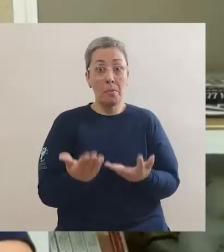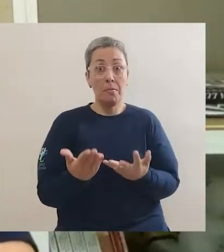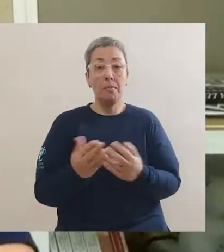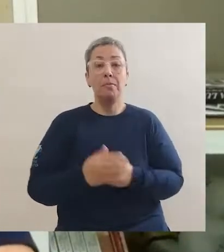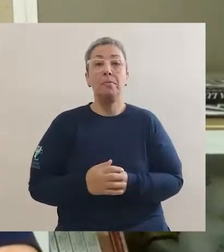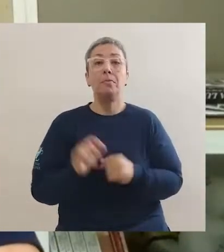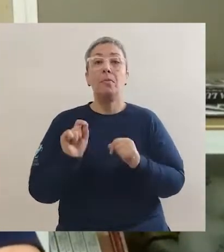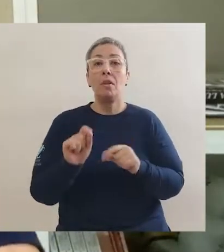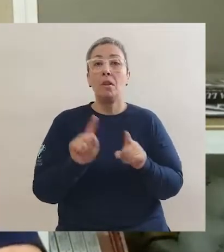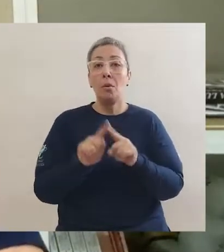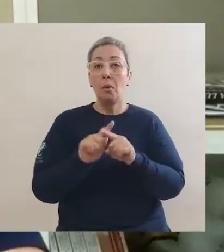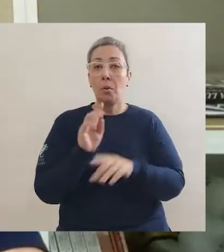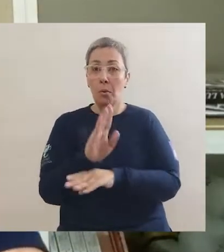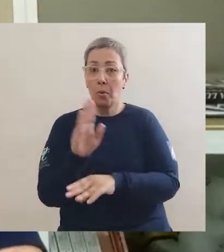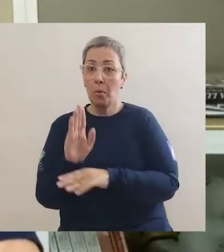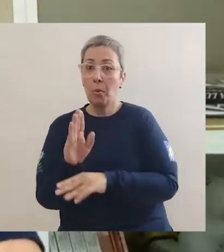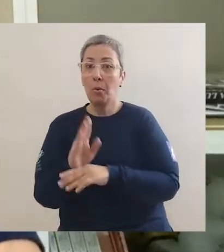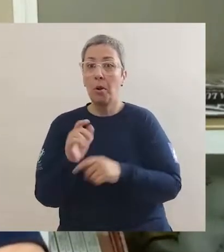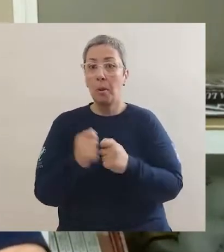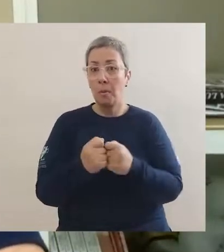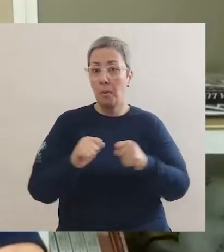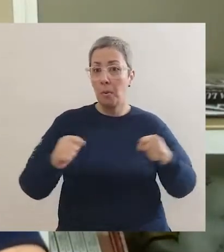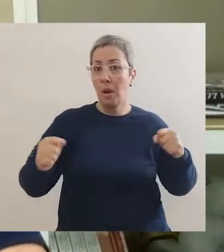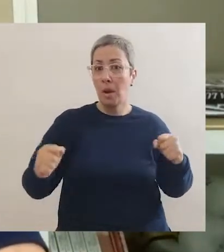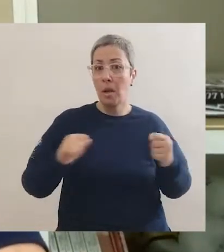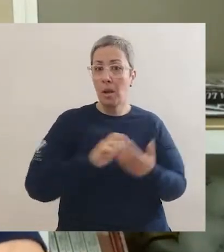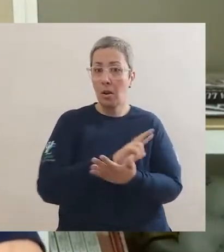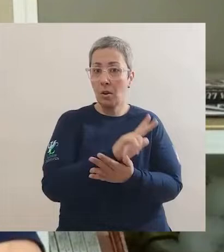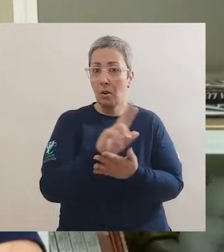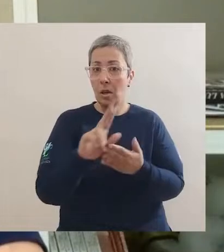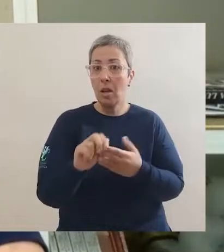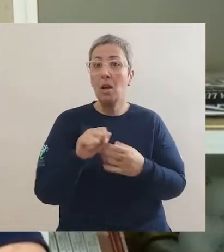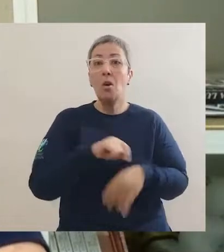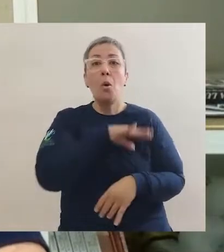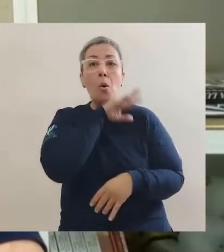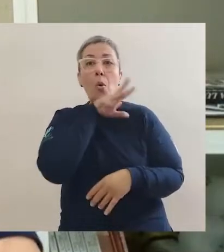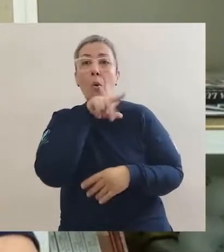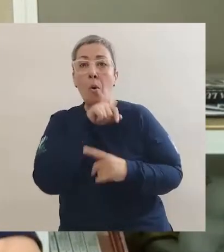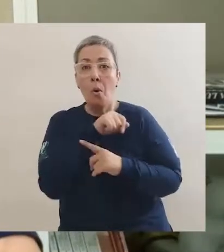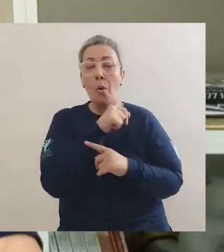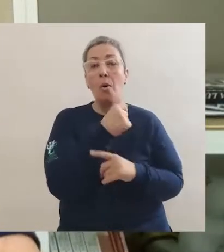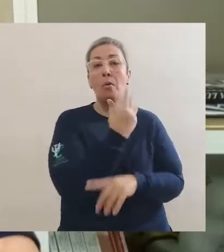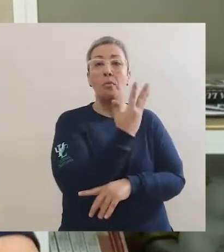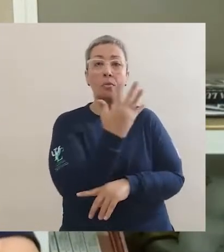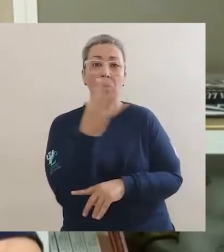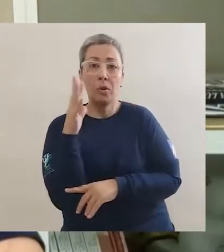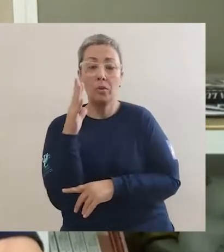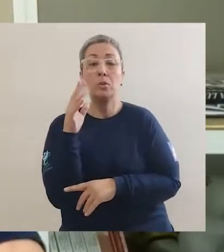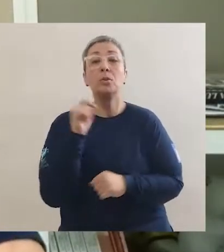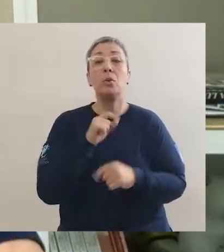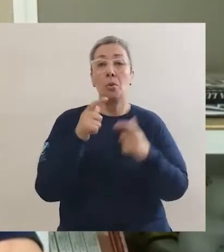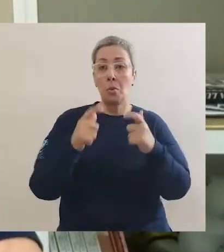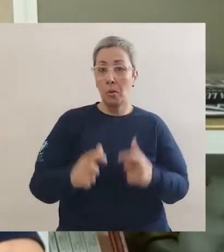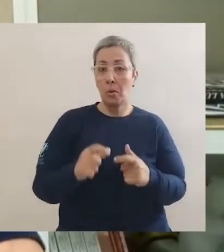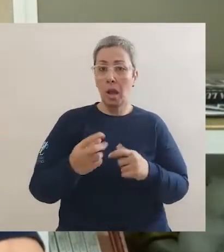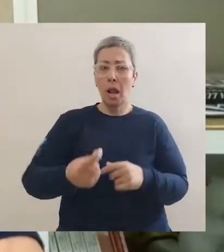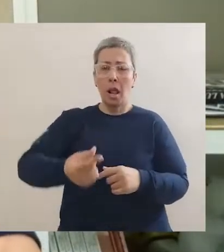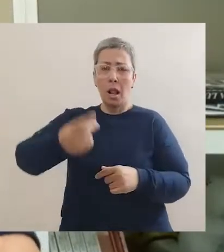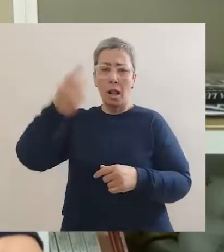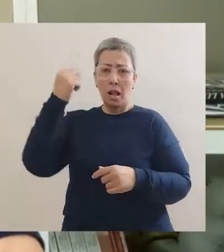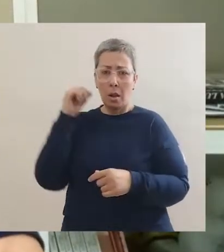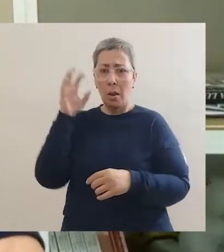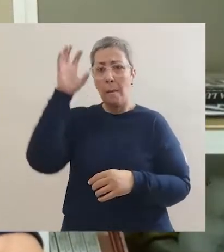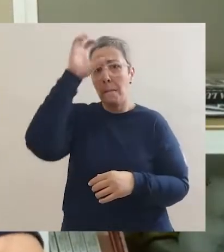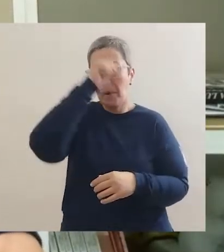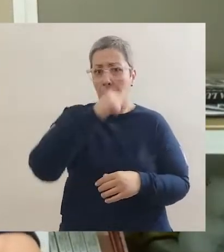podemos observar manifestações diversas e peculiares, mas vamos destacar a mesma forma